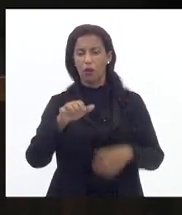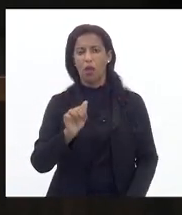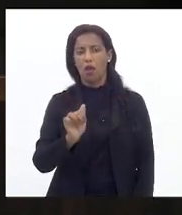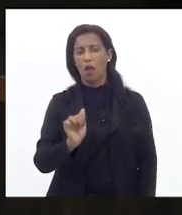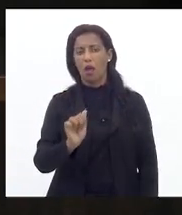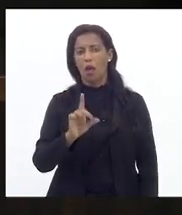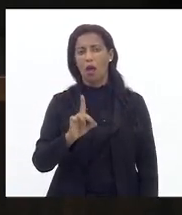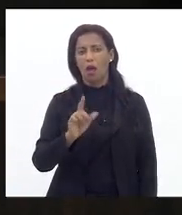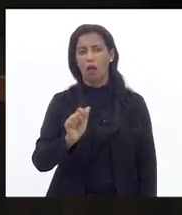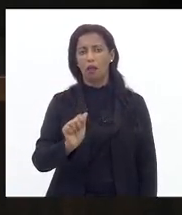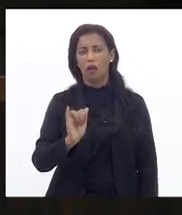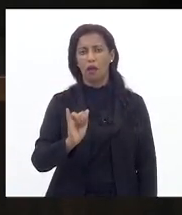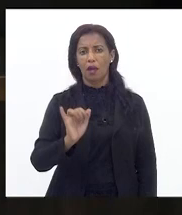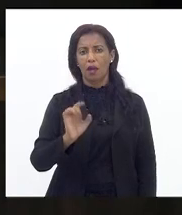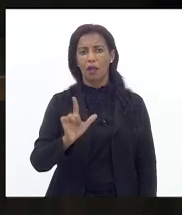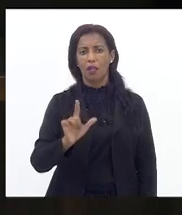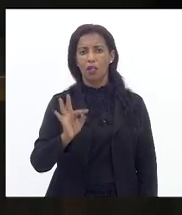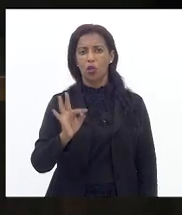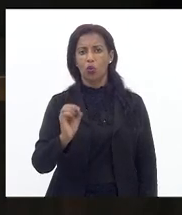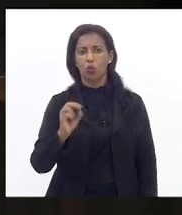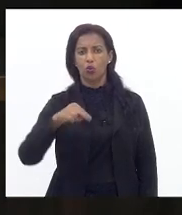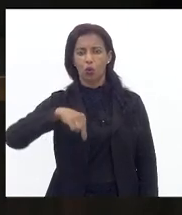Adaílton Batista